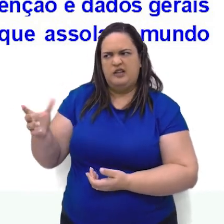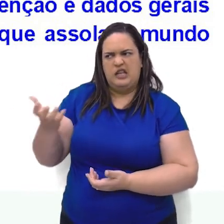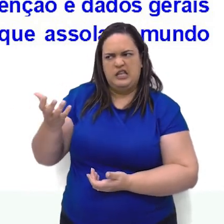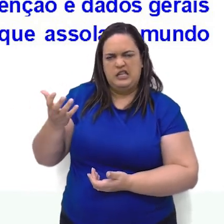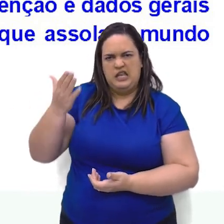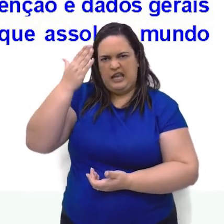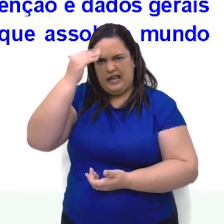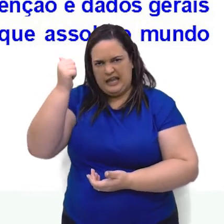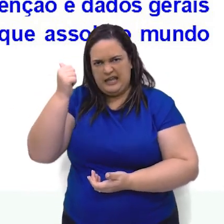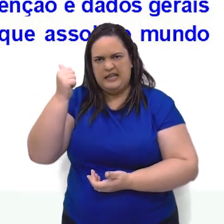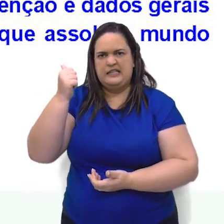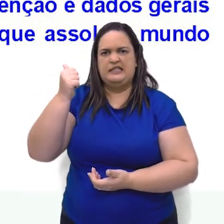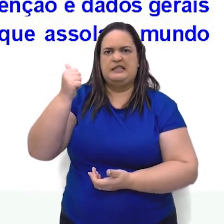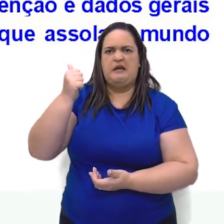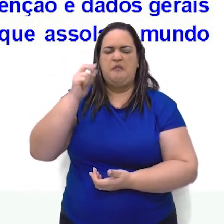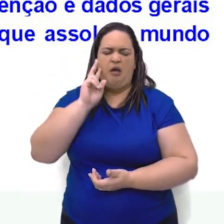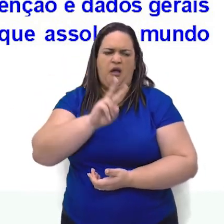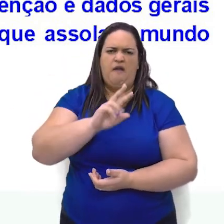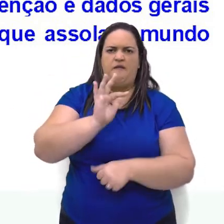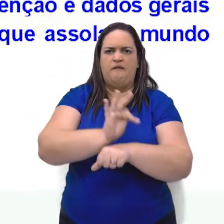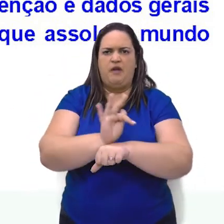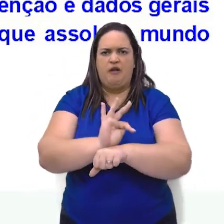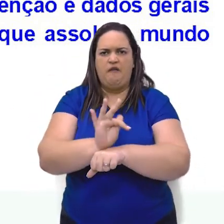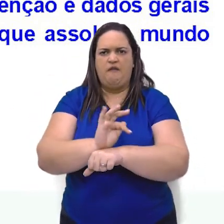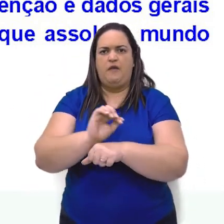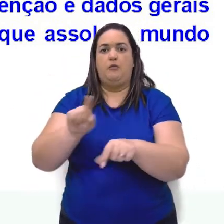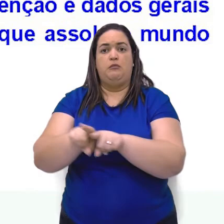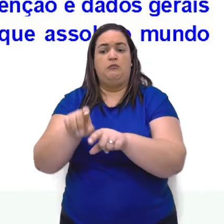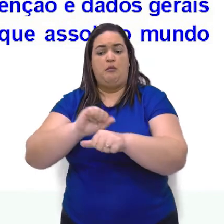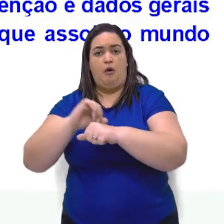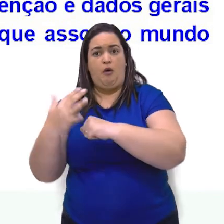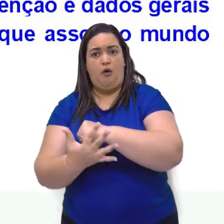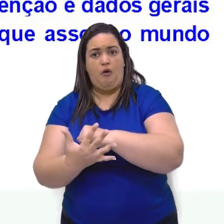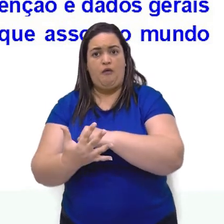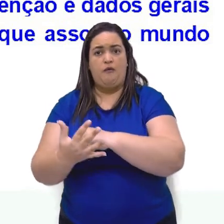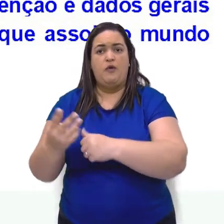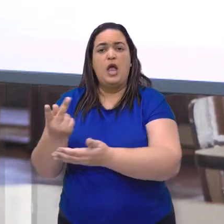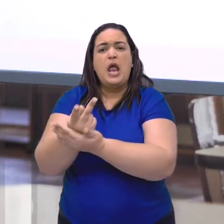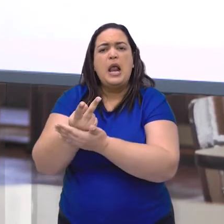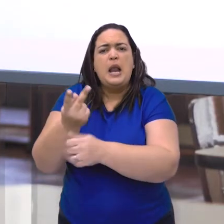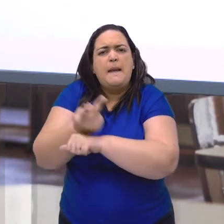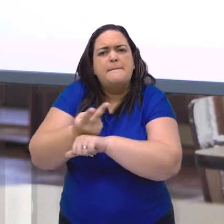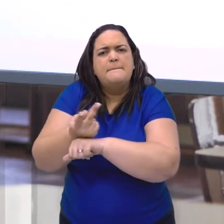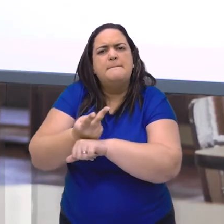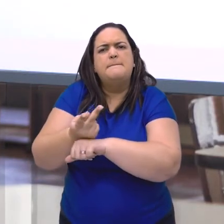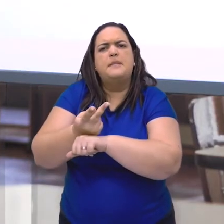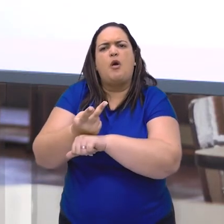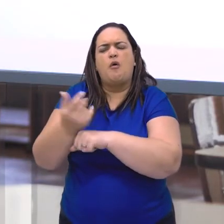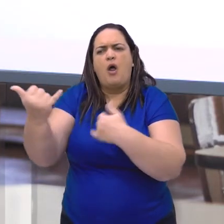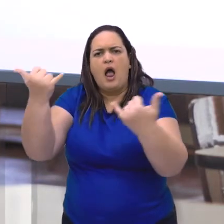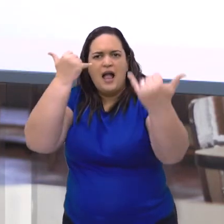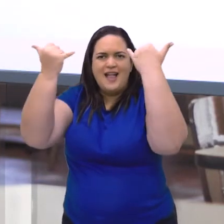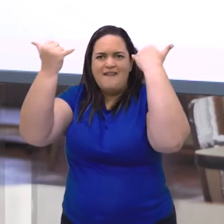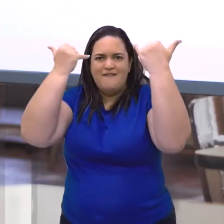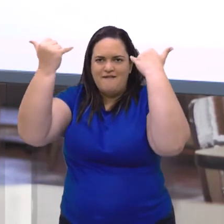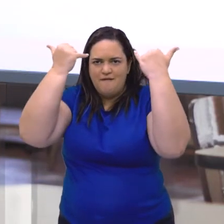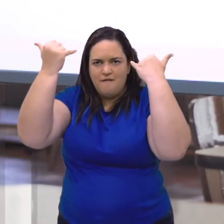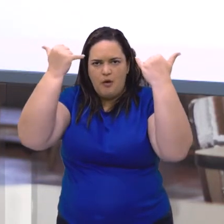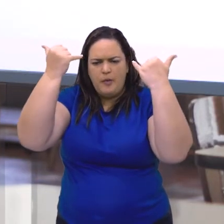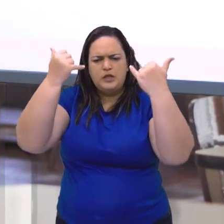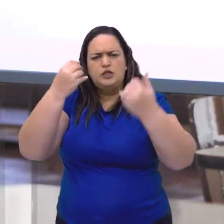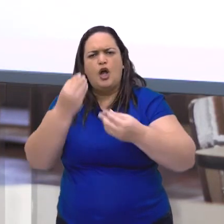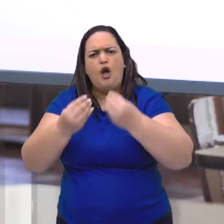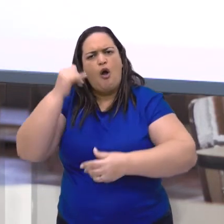pandemia pelo Covid-19 e buscar informações sobre prevenção? Por quê? Então isso é uma coisa bem pessoal.